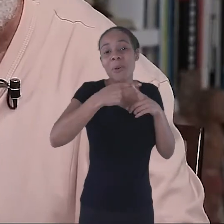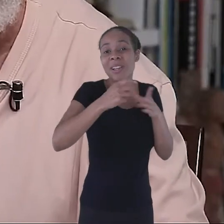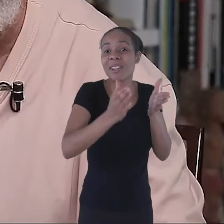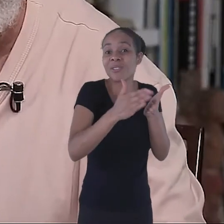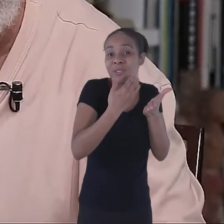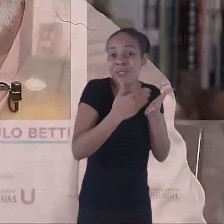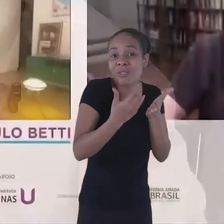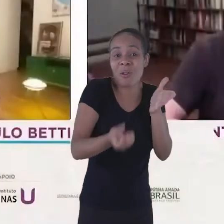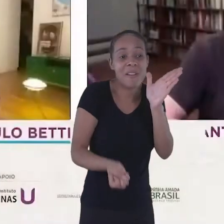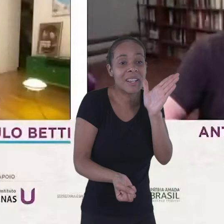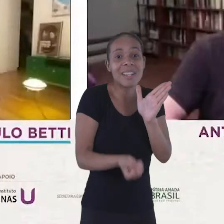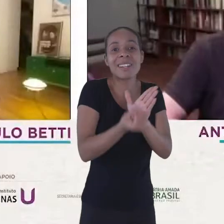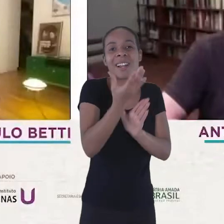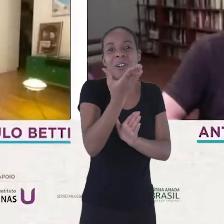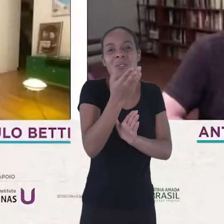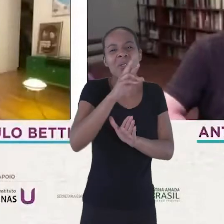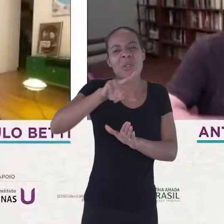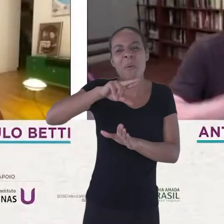Abraços, Rui Castro.